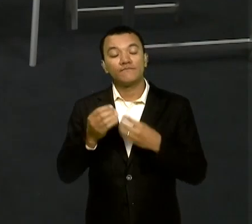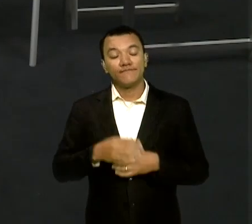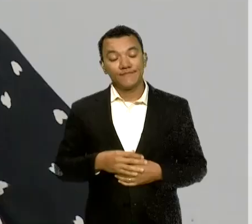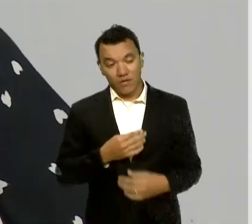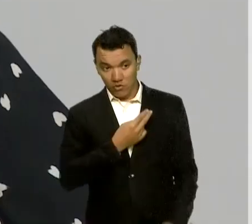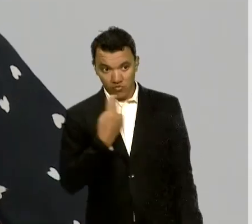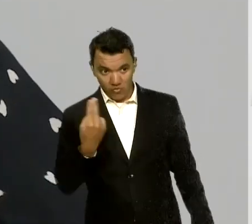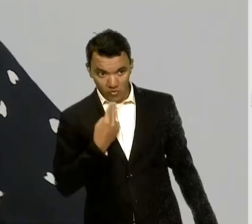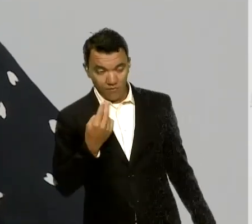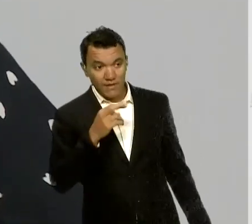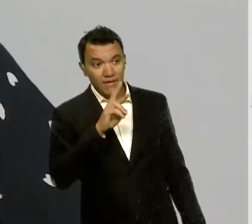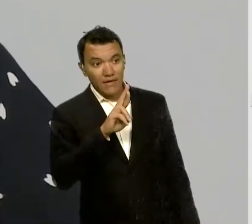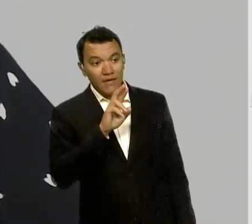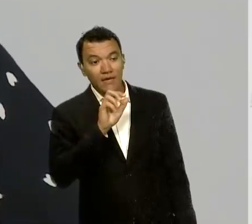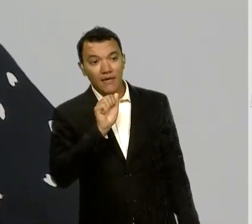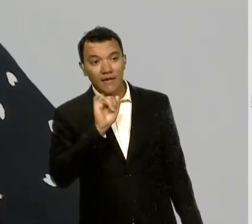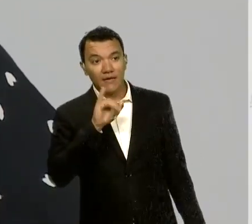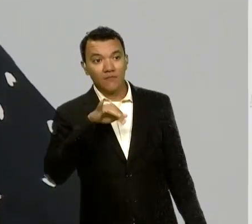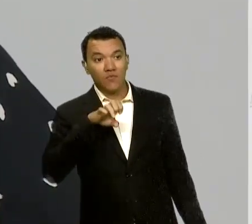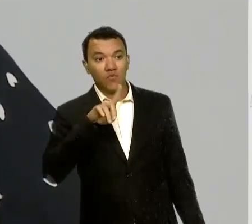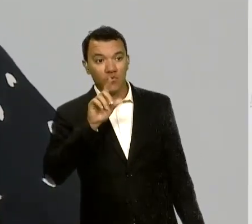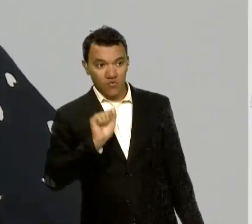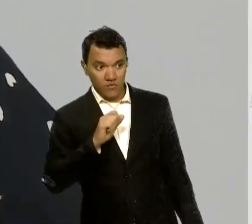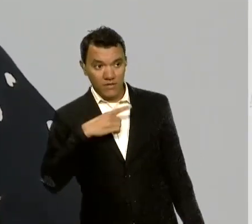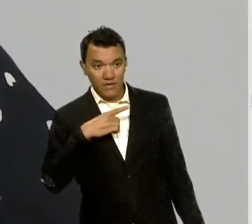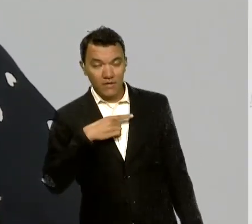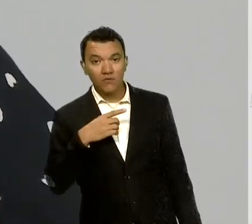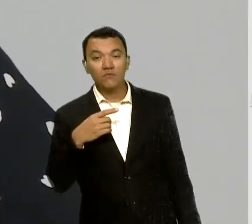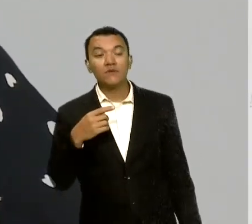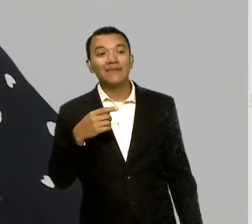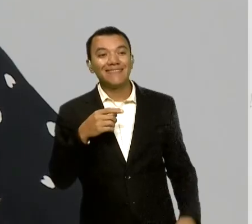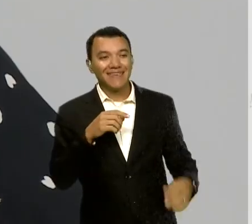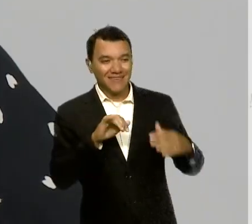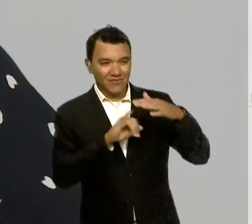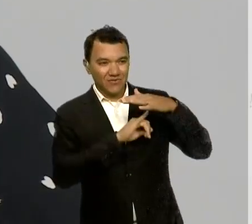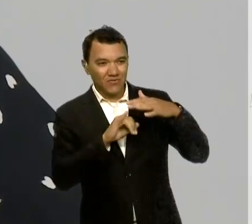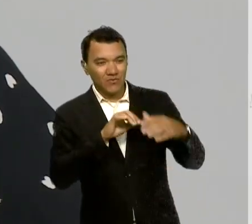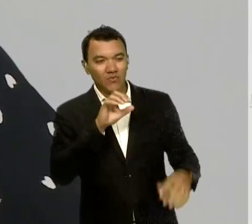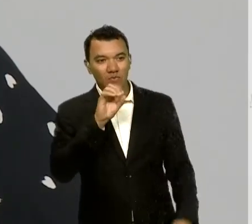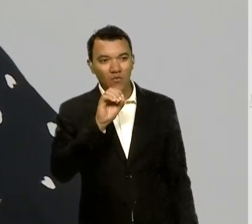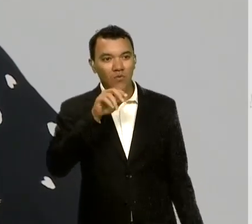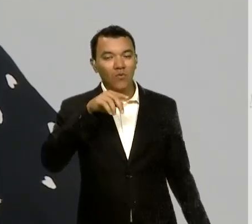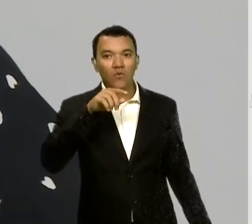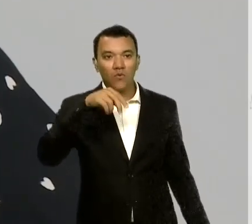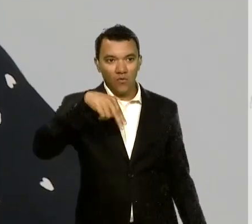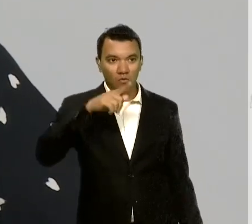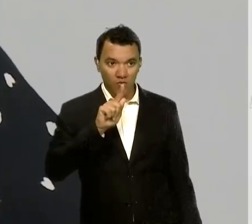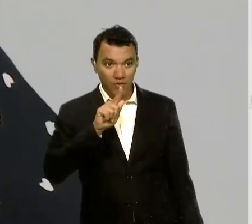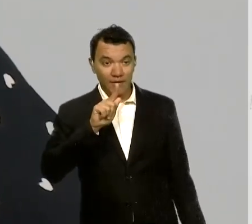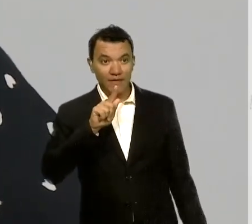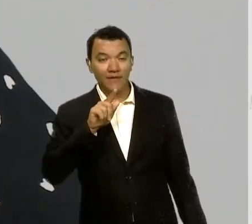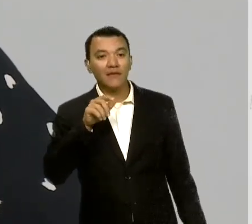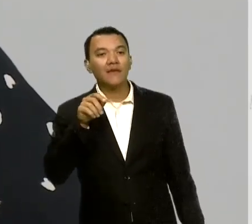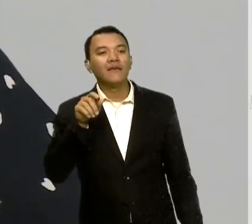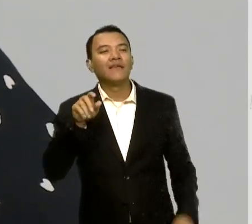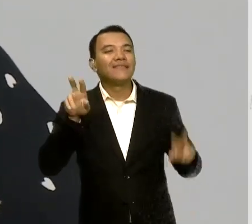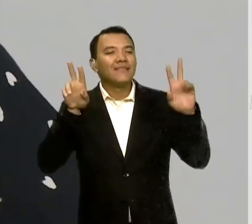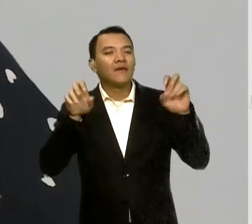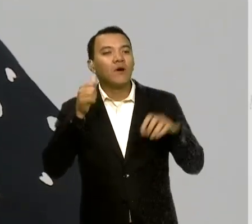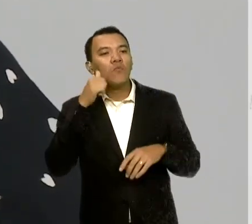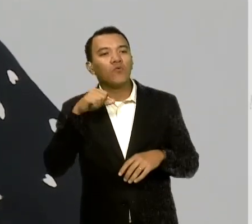tá? E nós somos da ONG Mulheres em Ação, da qual a gente faz esse trabalho de formiguinha,